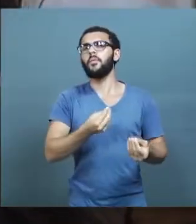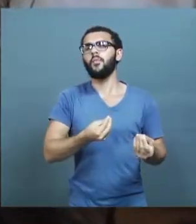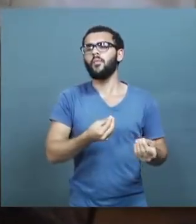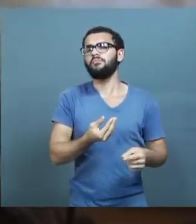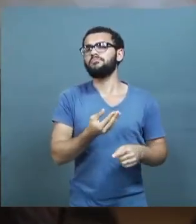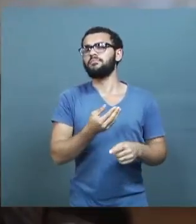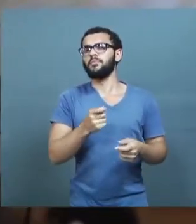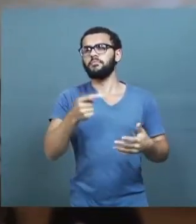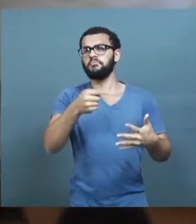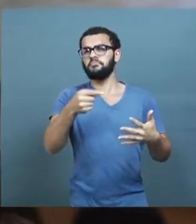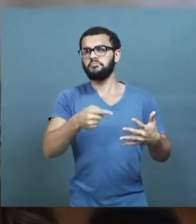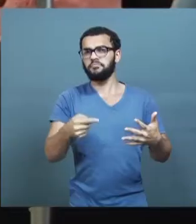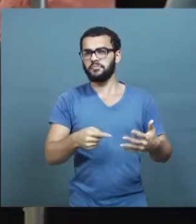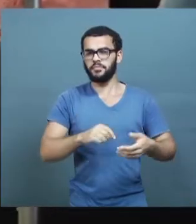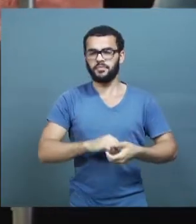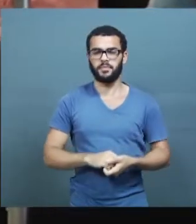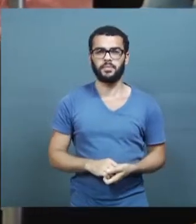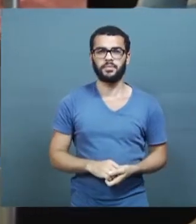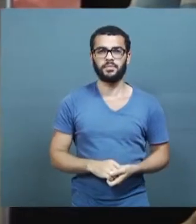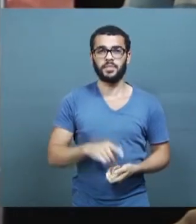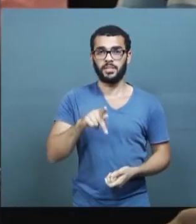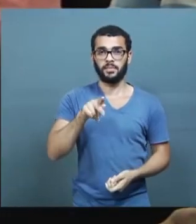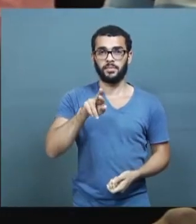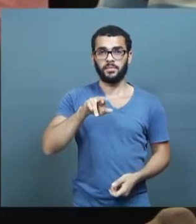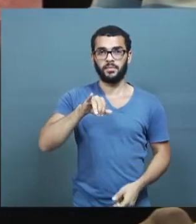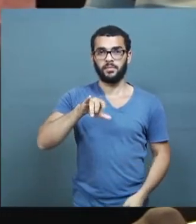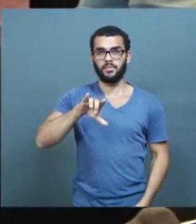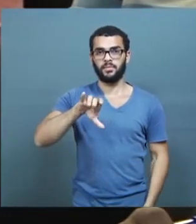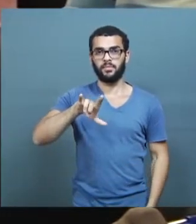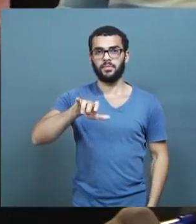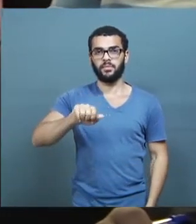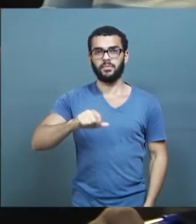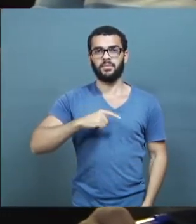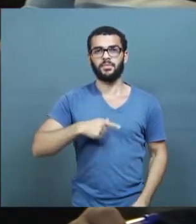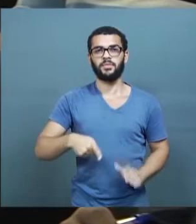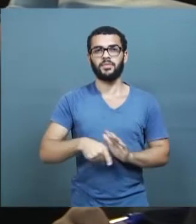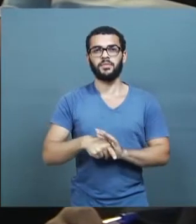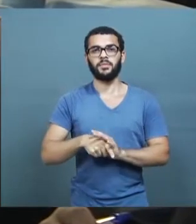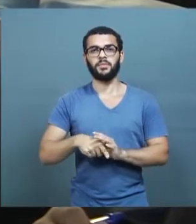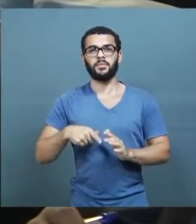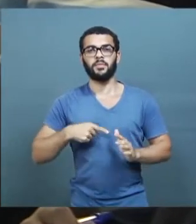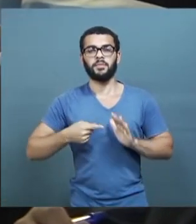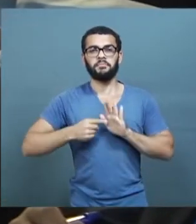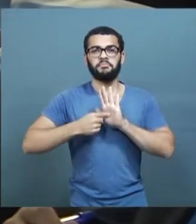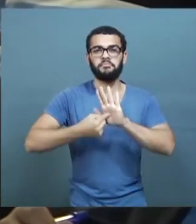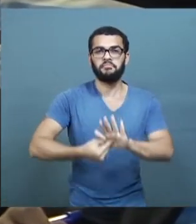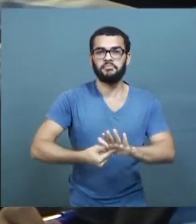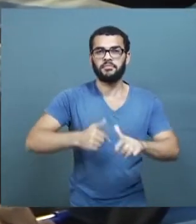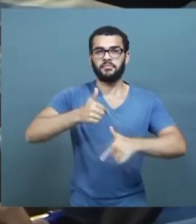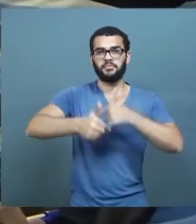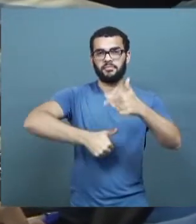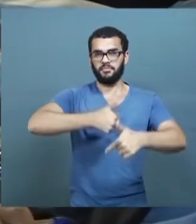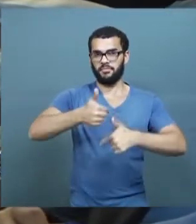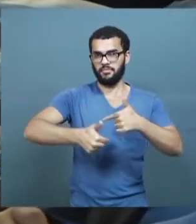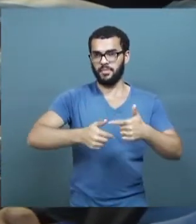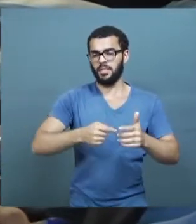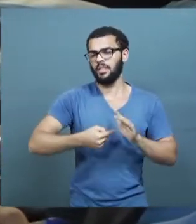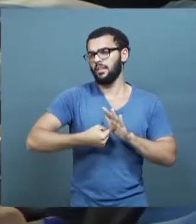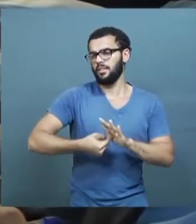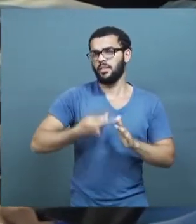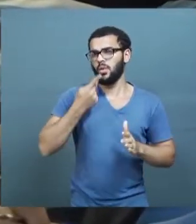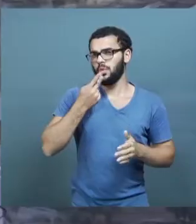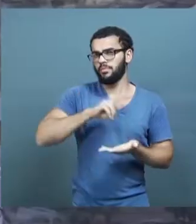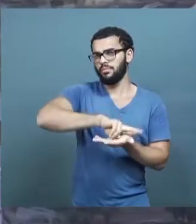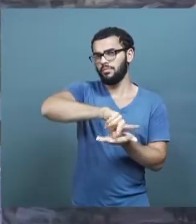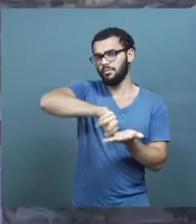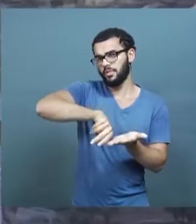A Priscila é doutoranda e participa das apresentações de trabalhos. Ela destaca a diversidade presente no evento. Eu